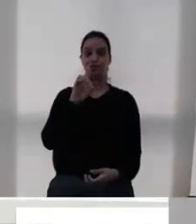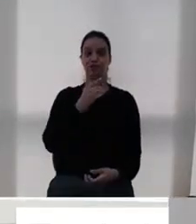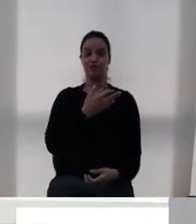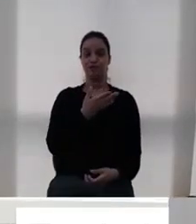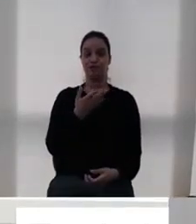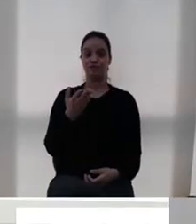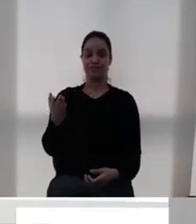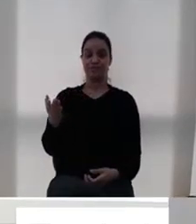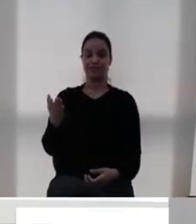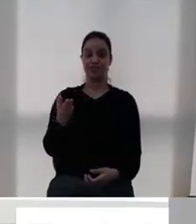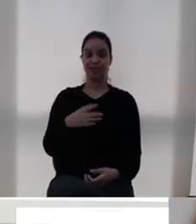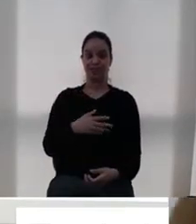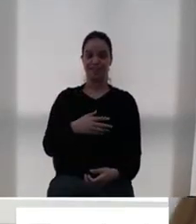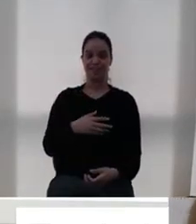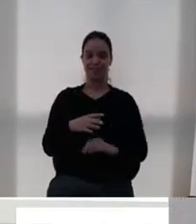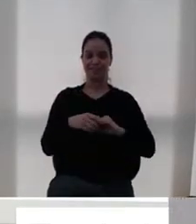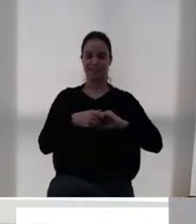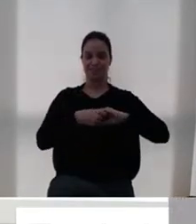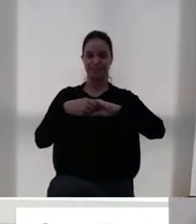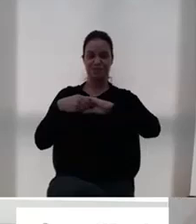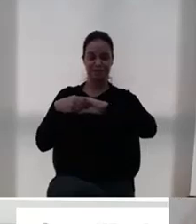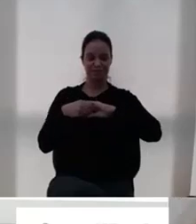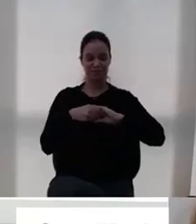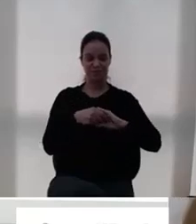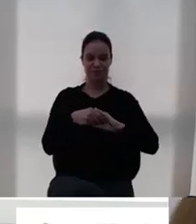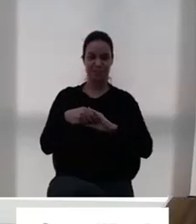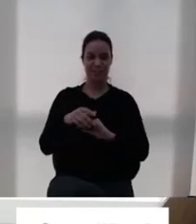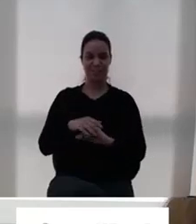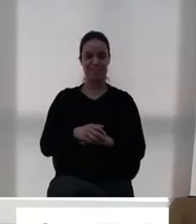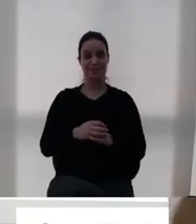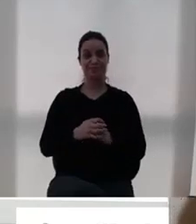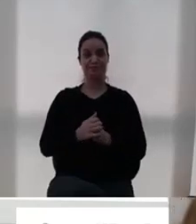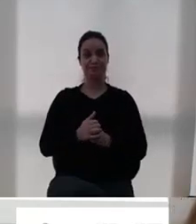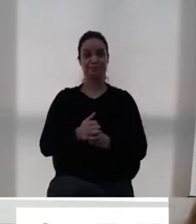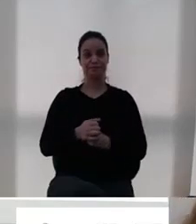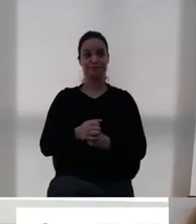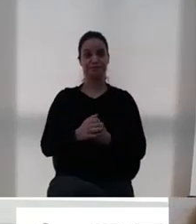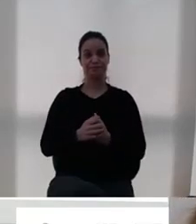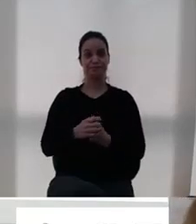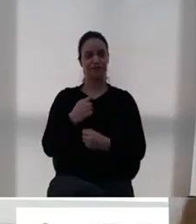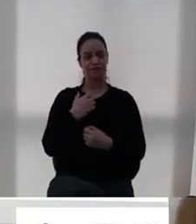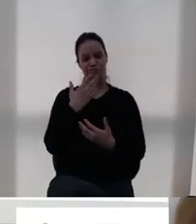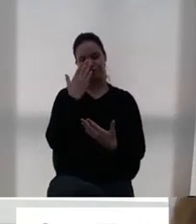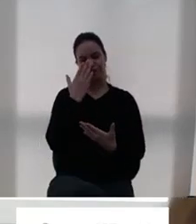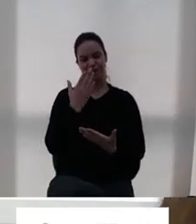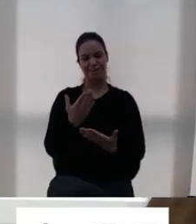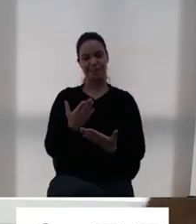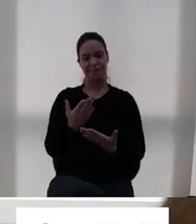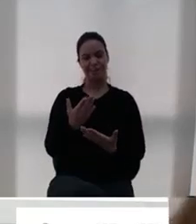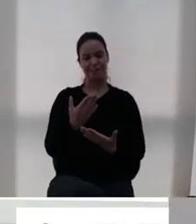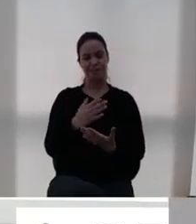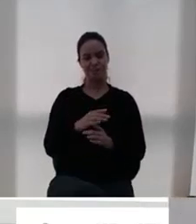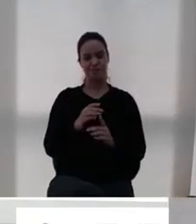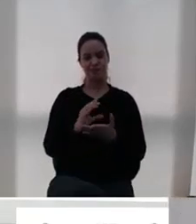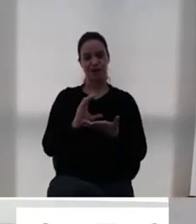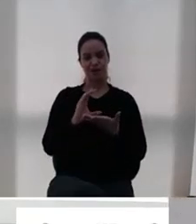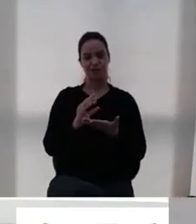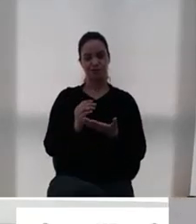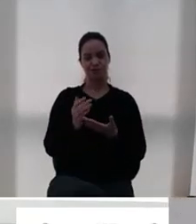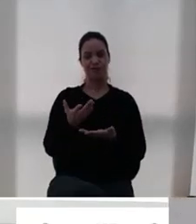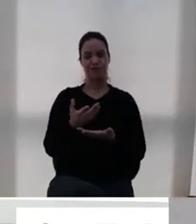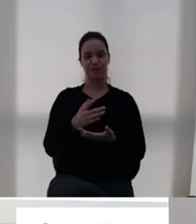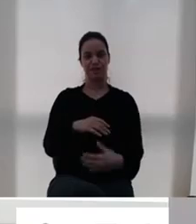os presentes na pessoa da excelentíssima Defensora Pública Geral, Luciana. Agradeço imensamente o Conselho Superior pela